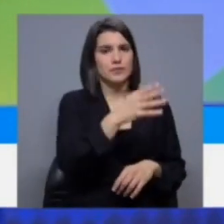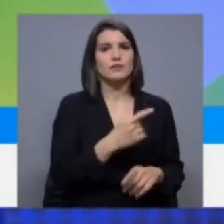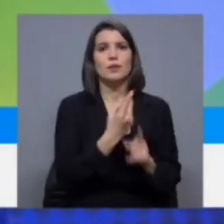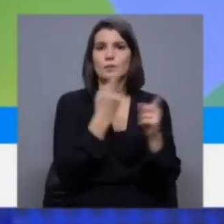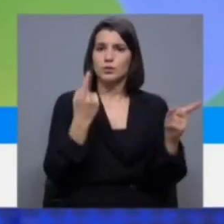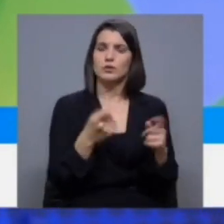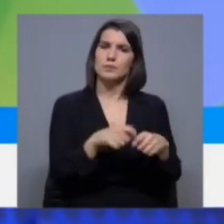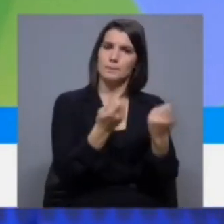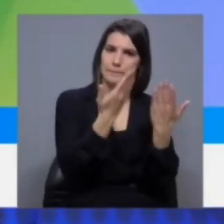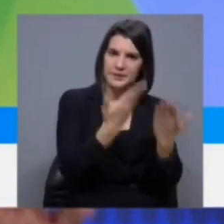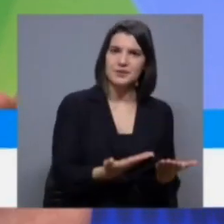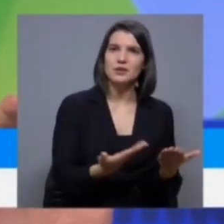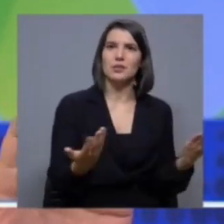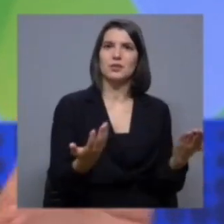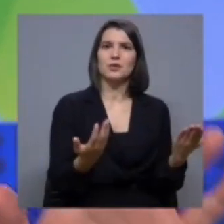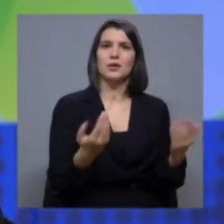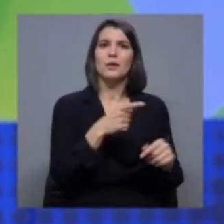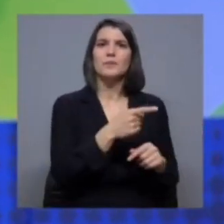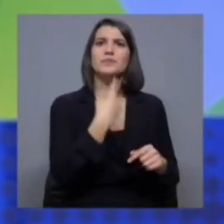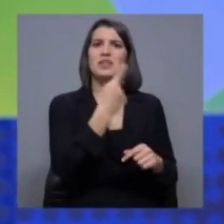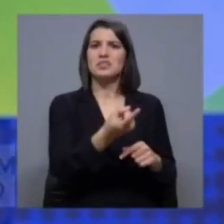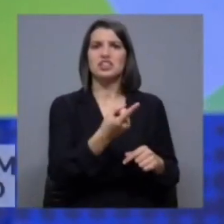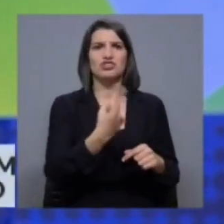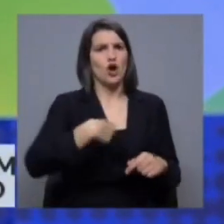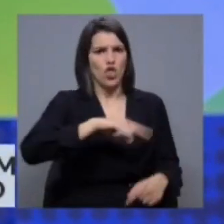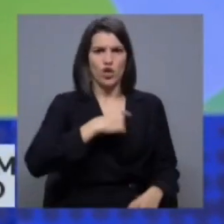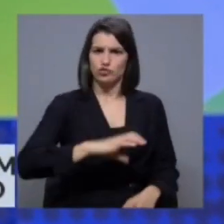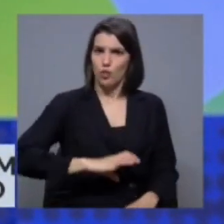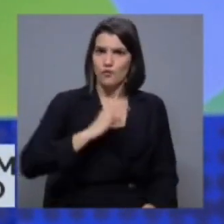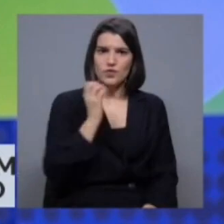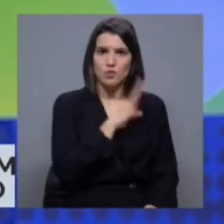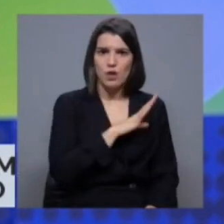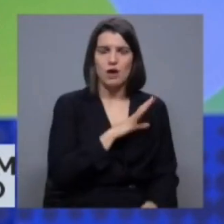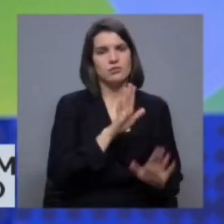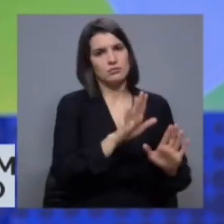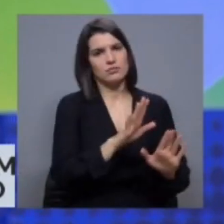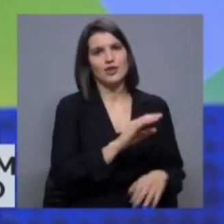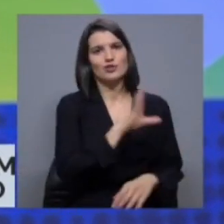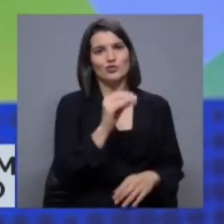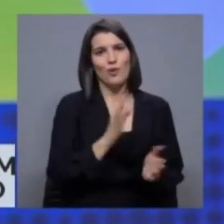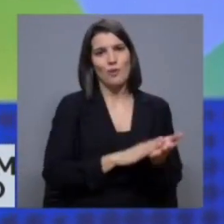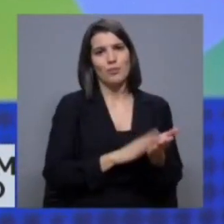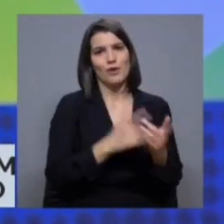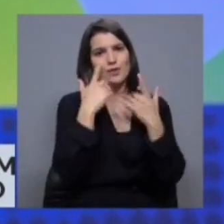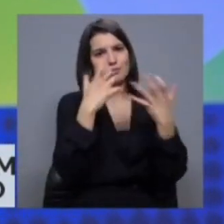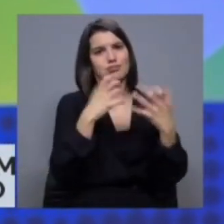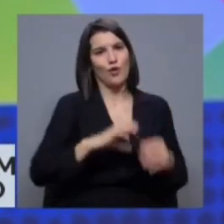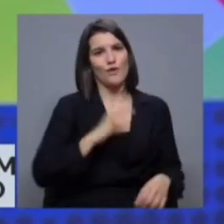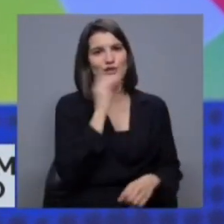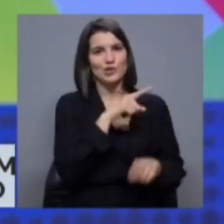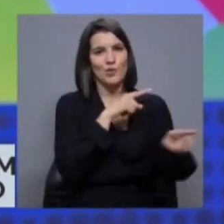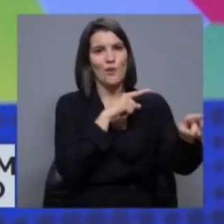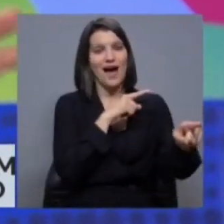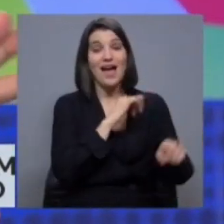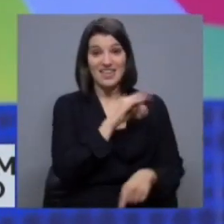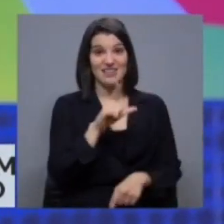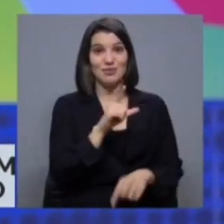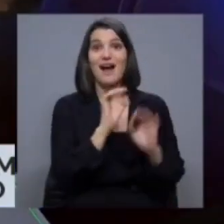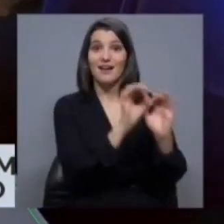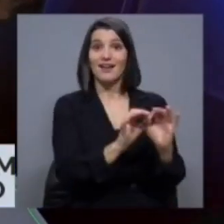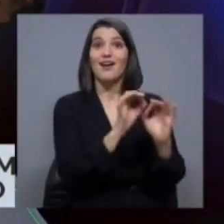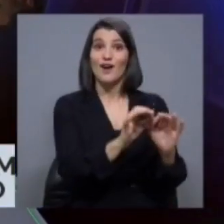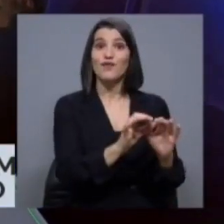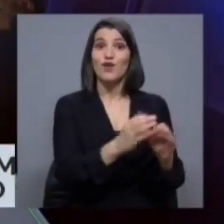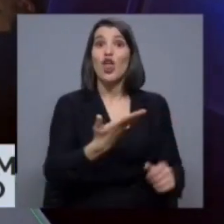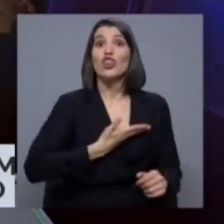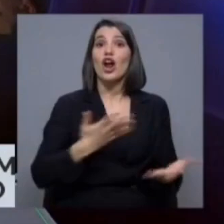não preciso é que diz que não somos confiáveis ao João a maior prova de falta de confiança do que esta entendido legal é a favor